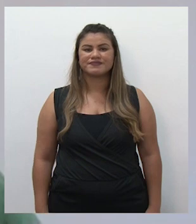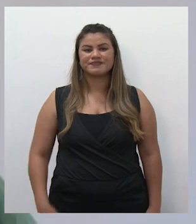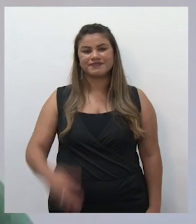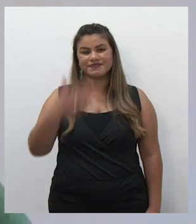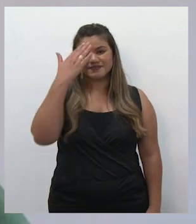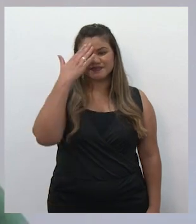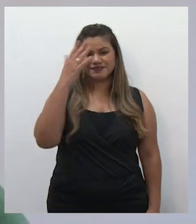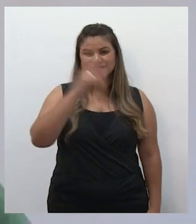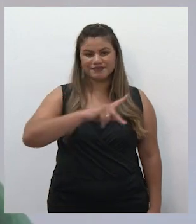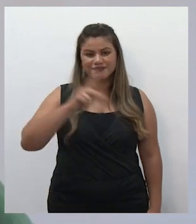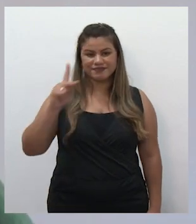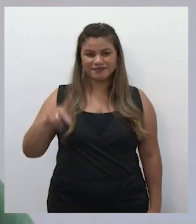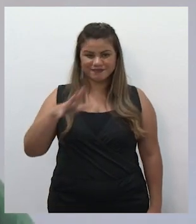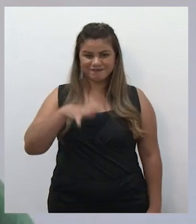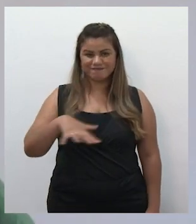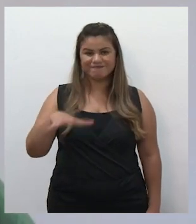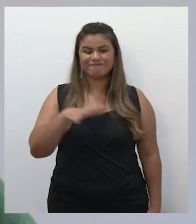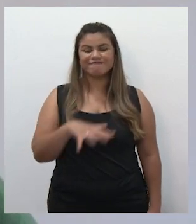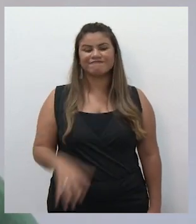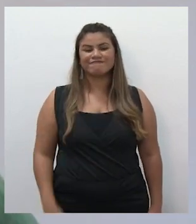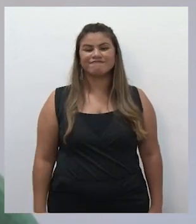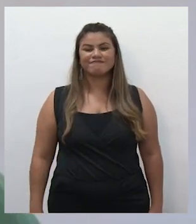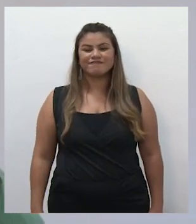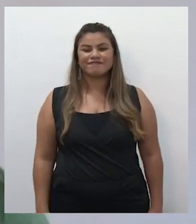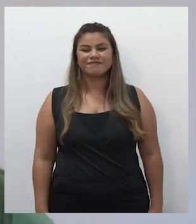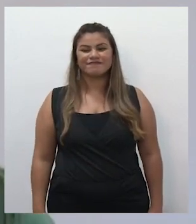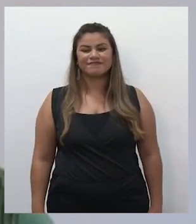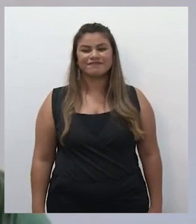Obrigado, professores,